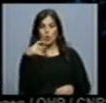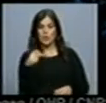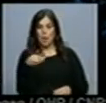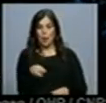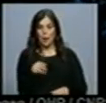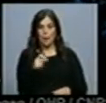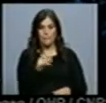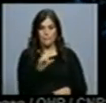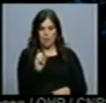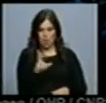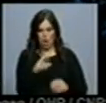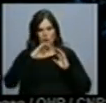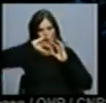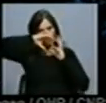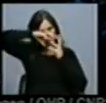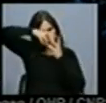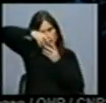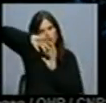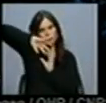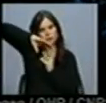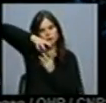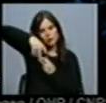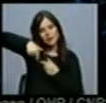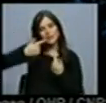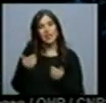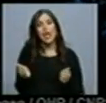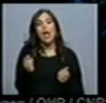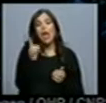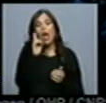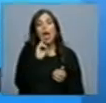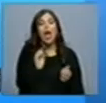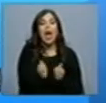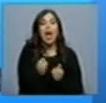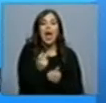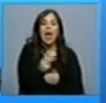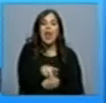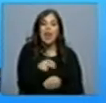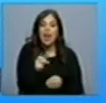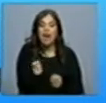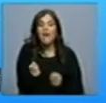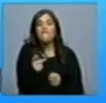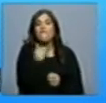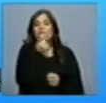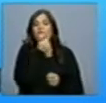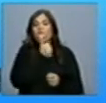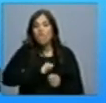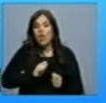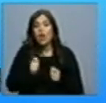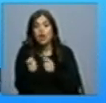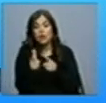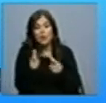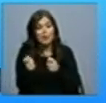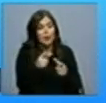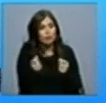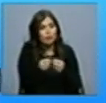um planeta que orbita uma anã vermelha. Uma anã vermelha são estrelas que existem em maior quantidade na nossa